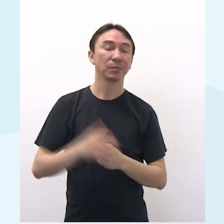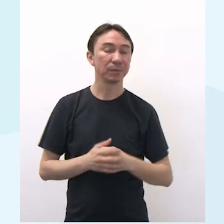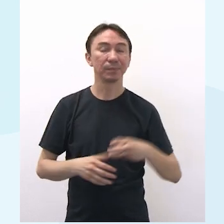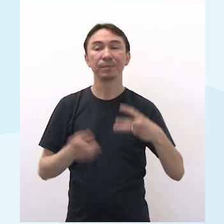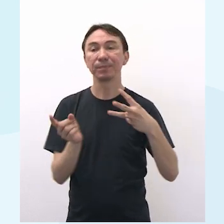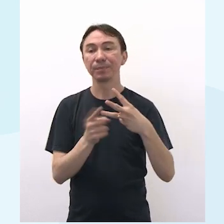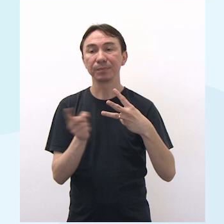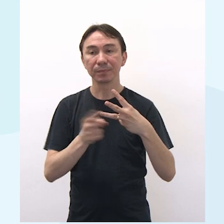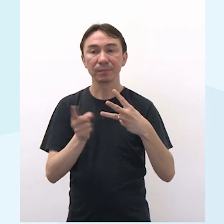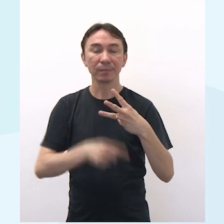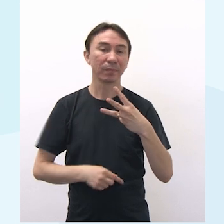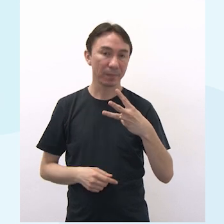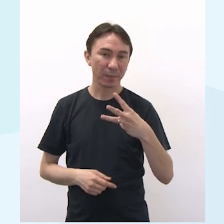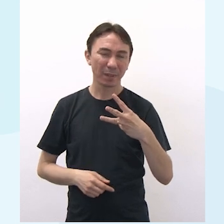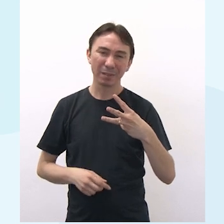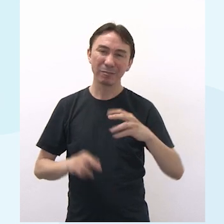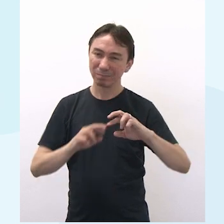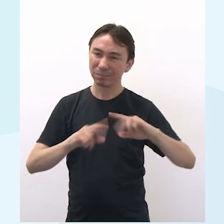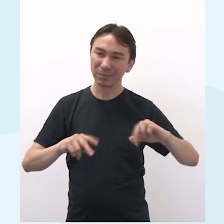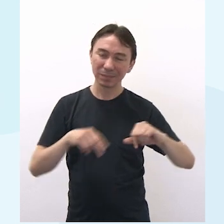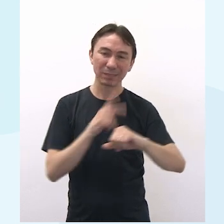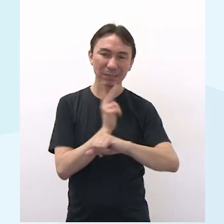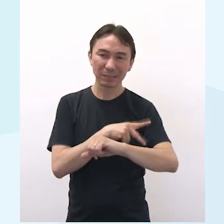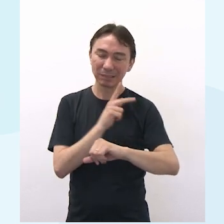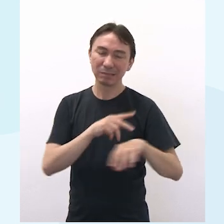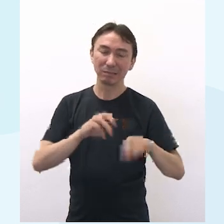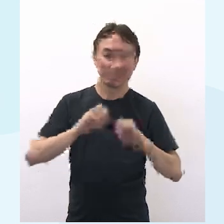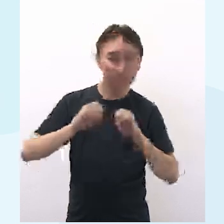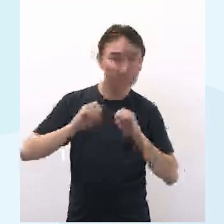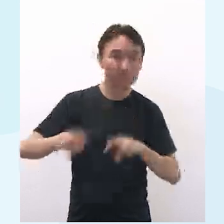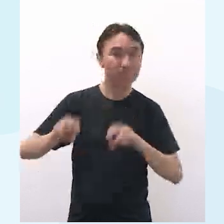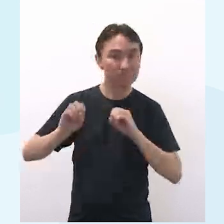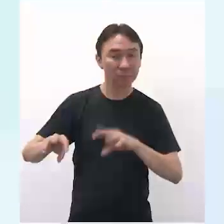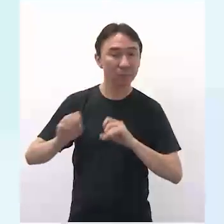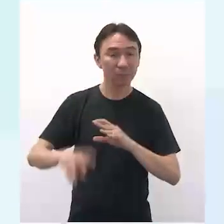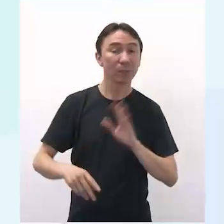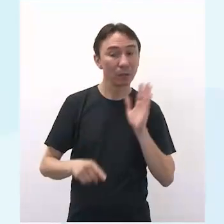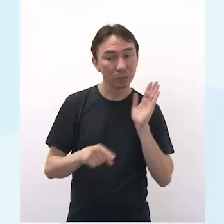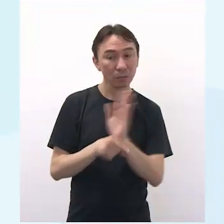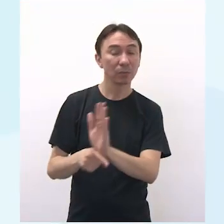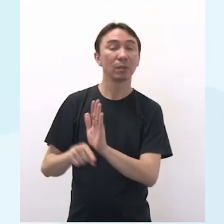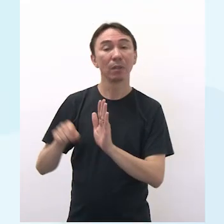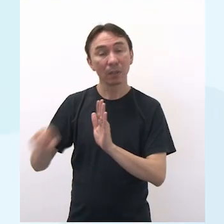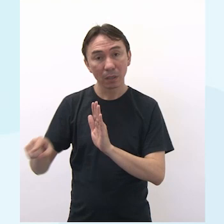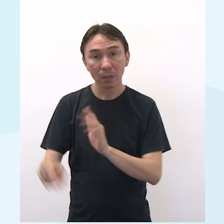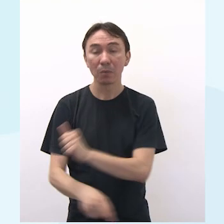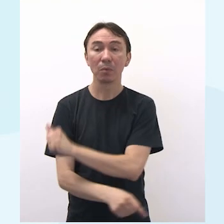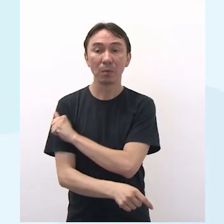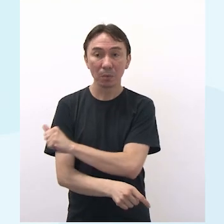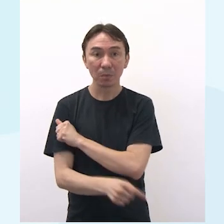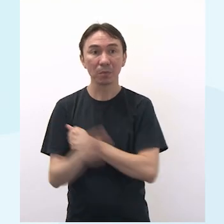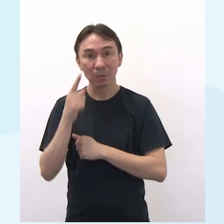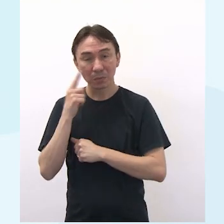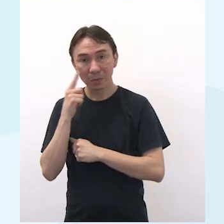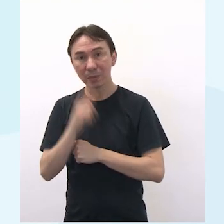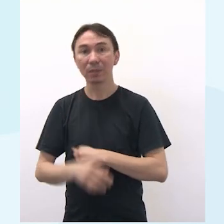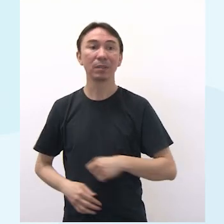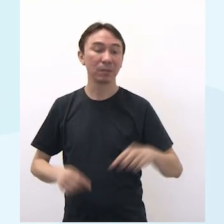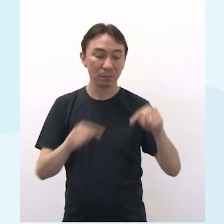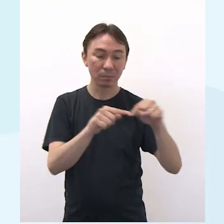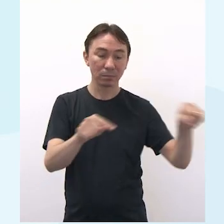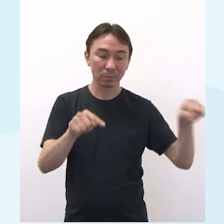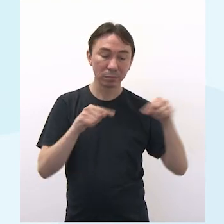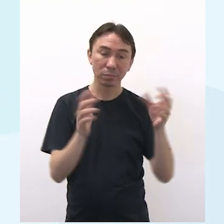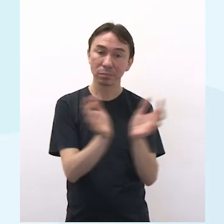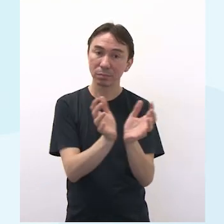que contemplem as múltiplas dimensões do desenvolvimento integral dos estudantes no âmbito do conselho de classe.